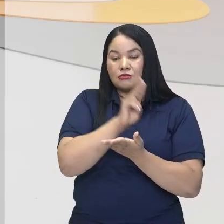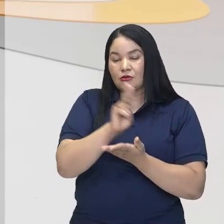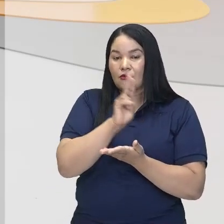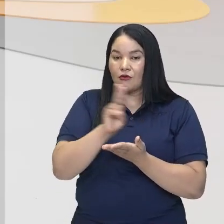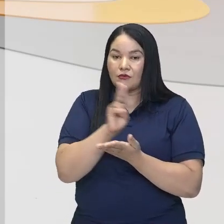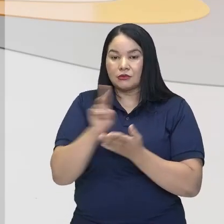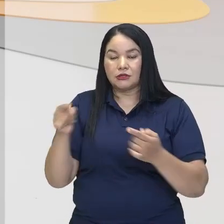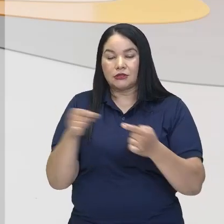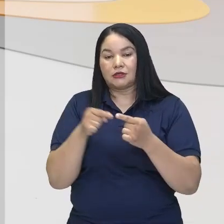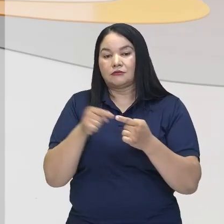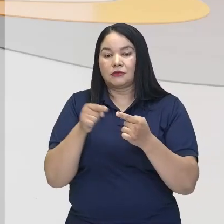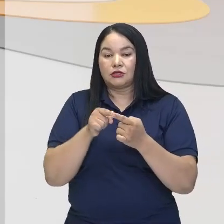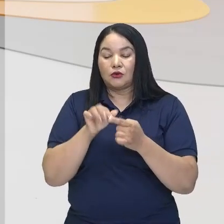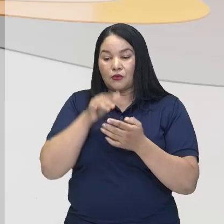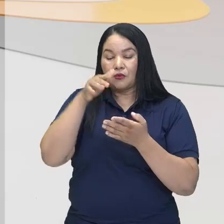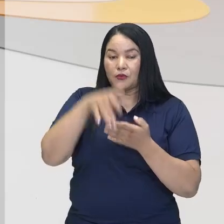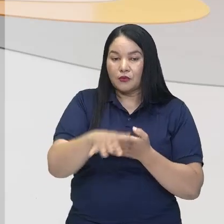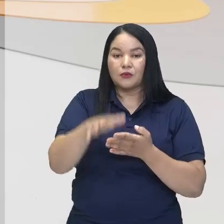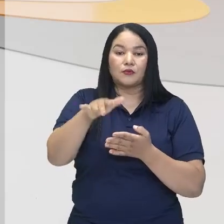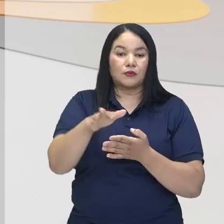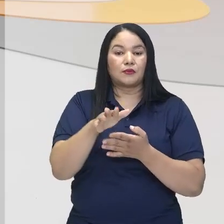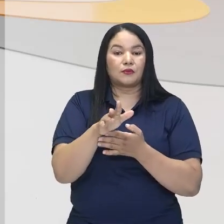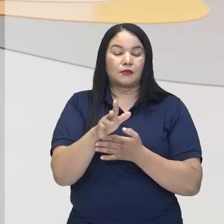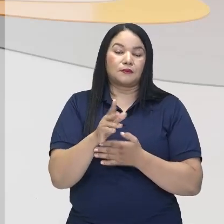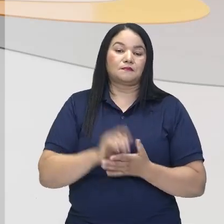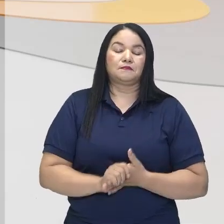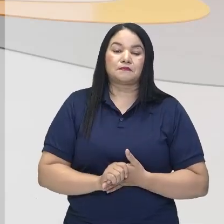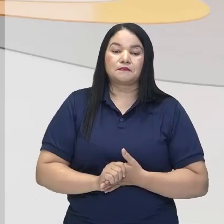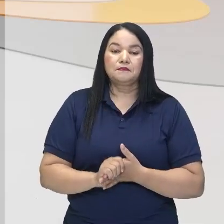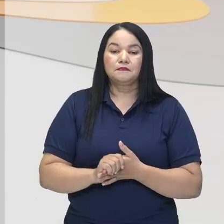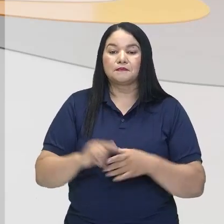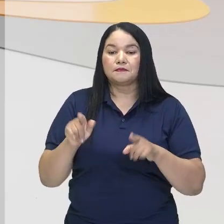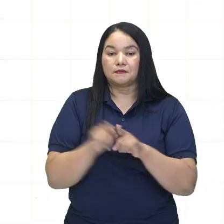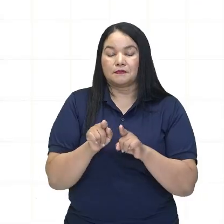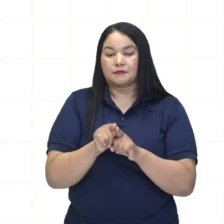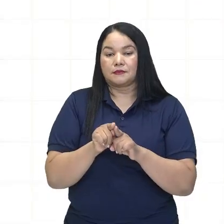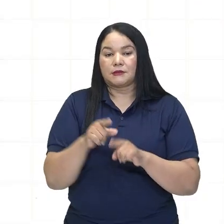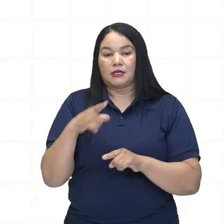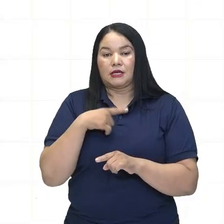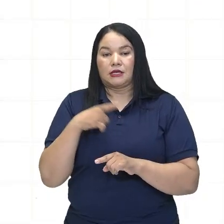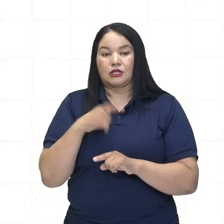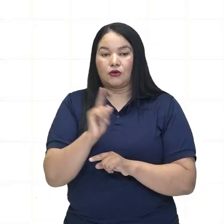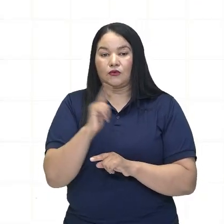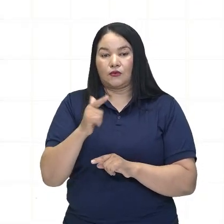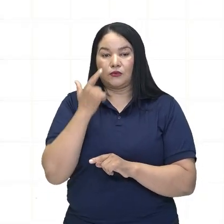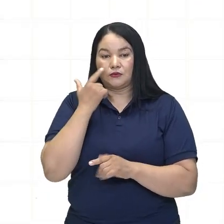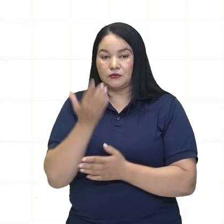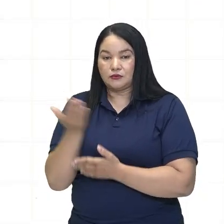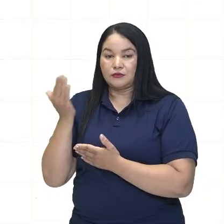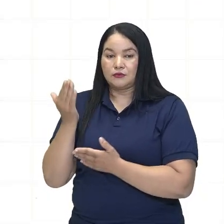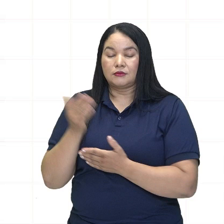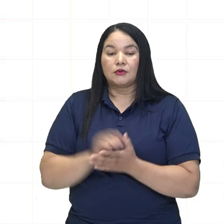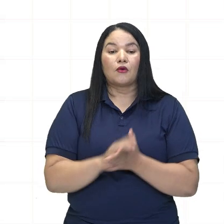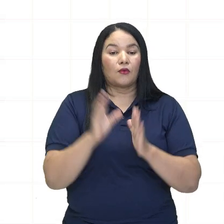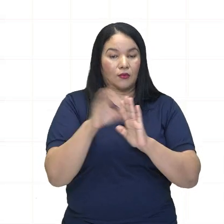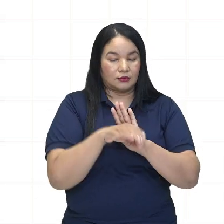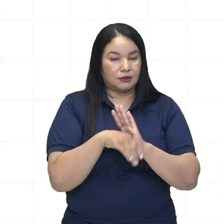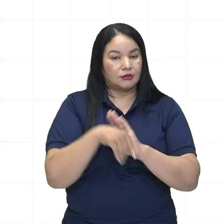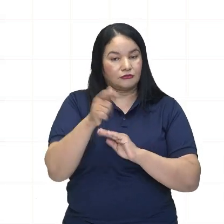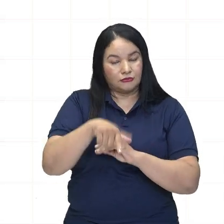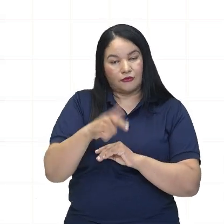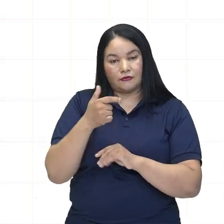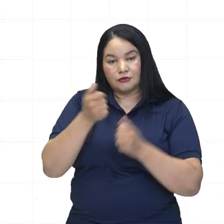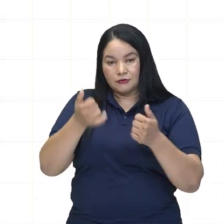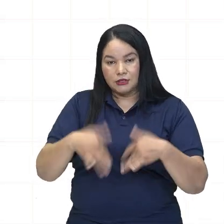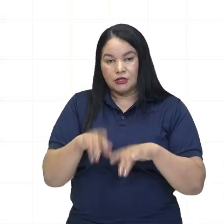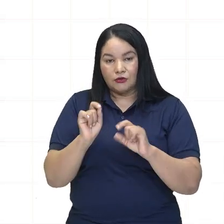esse deságue ali do rio, tá bom? E aí nós temos a foz do rio, conceito para vocês, para a gente rever, né? É a região